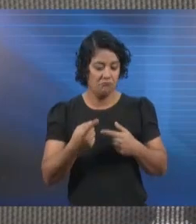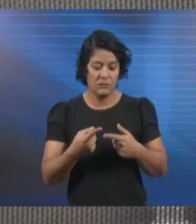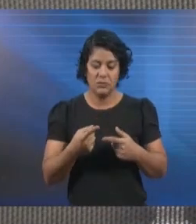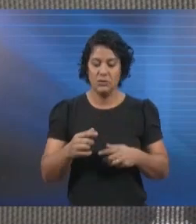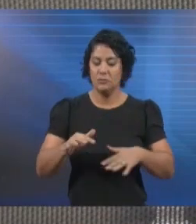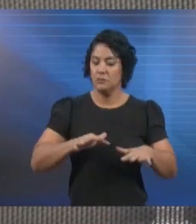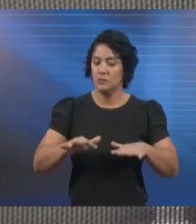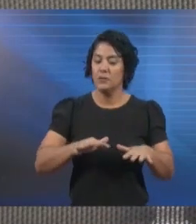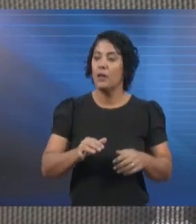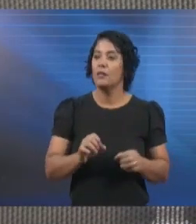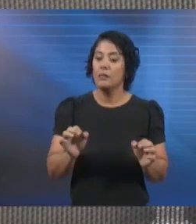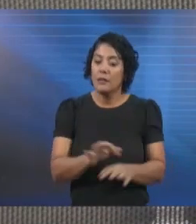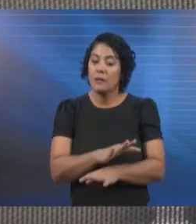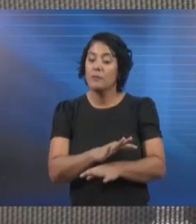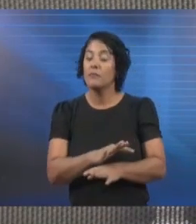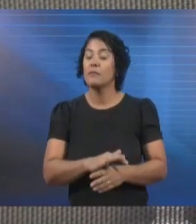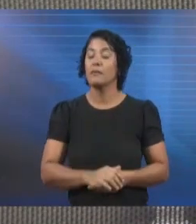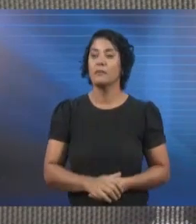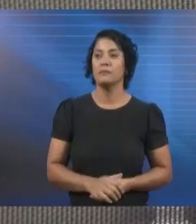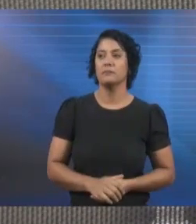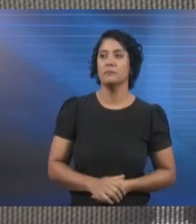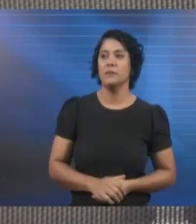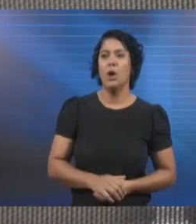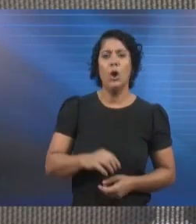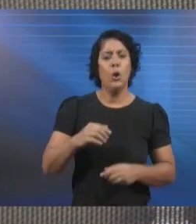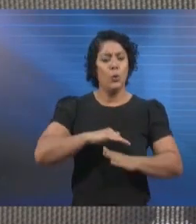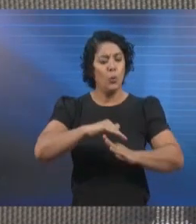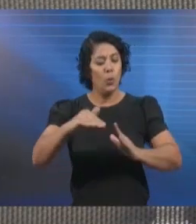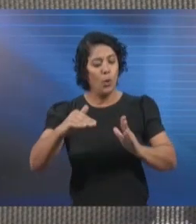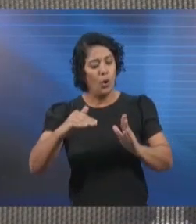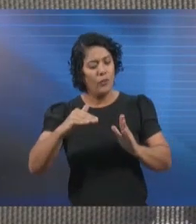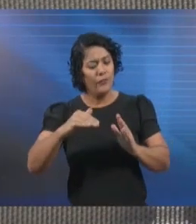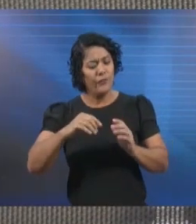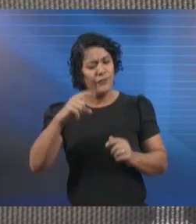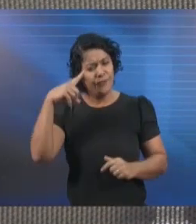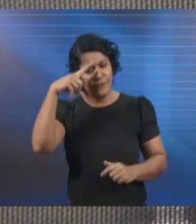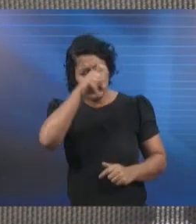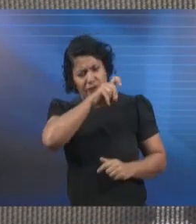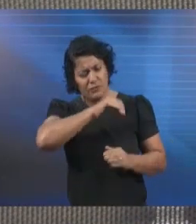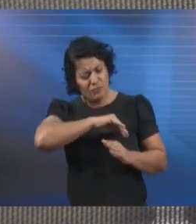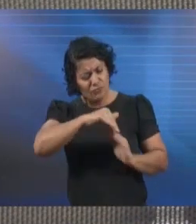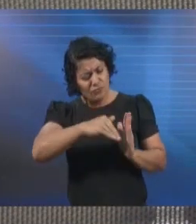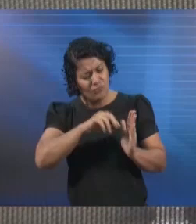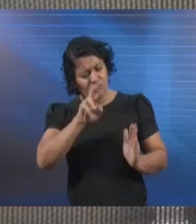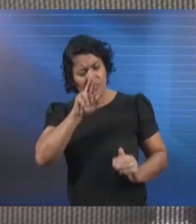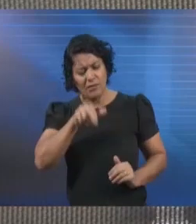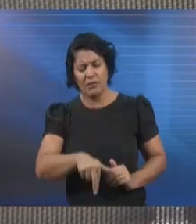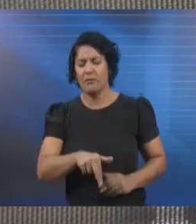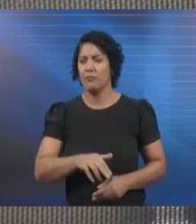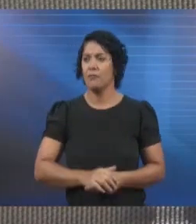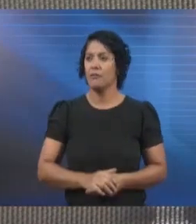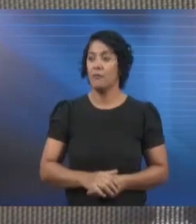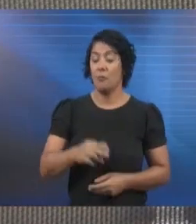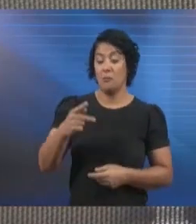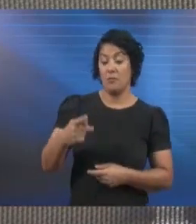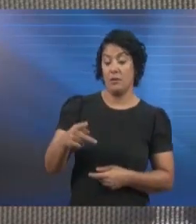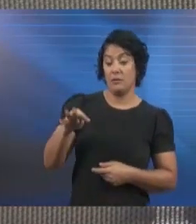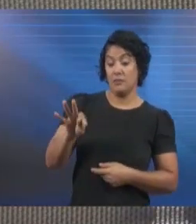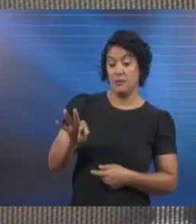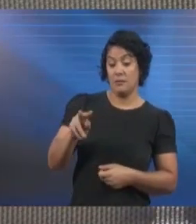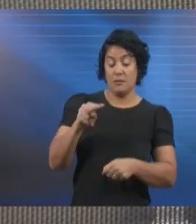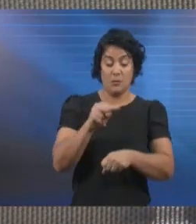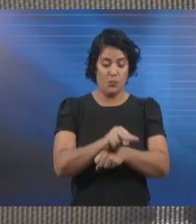consiga ser concluído tudo é difícil para o Rio Grande do Norte estando o PT à frente da